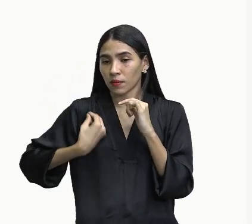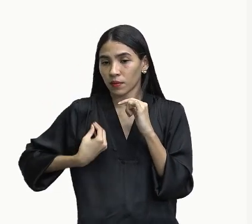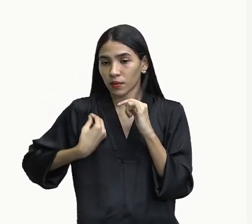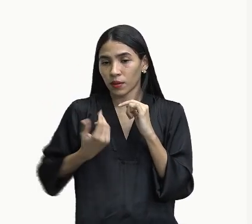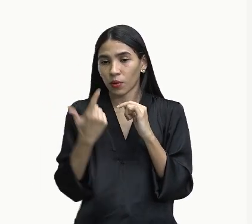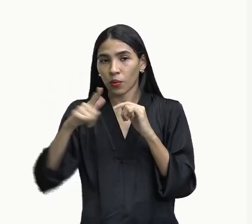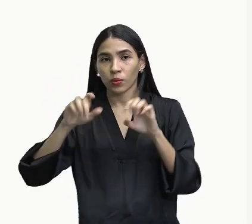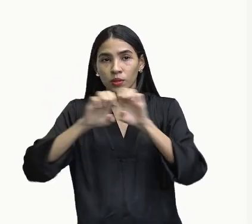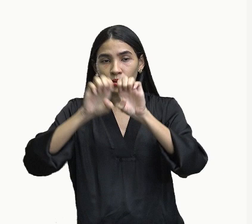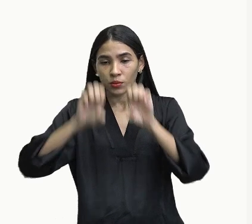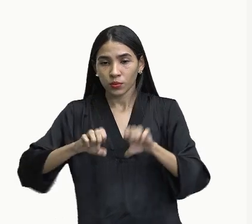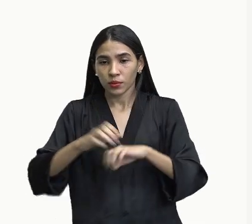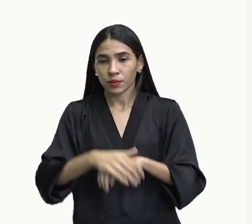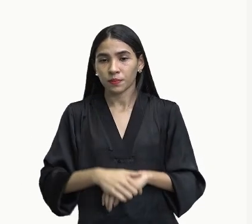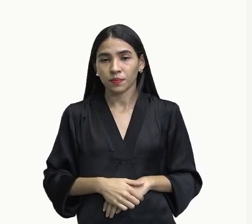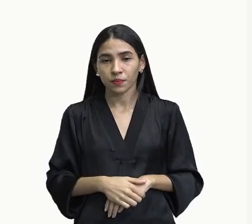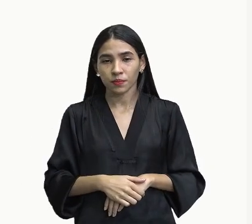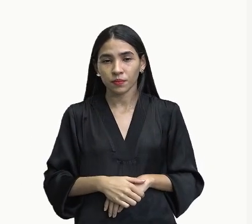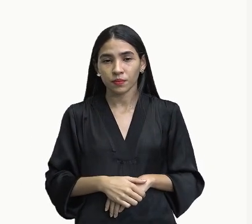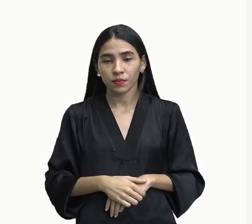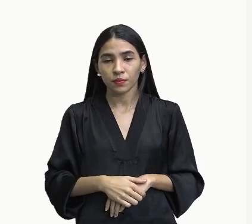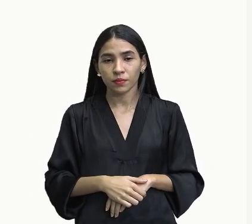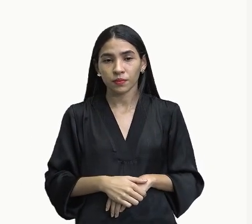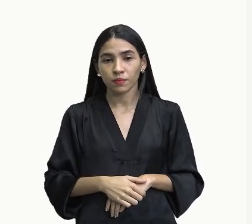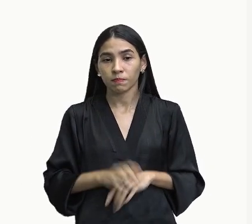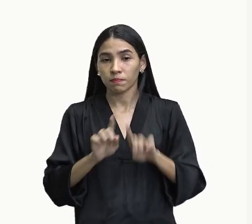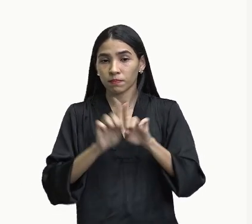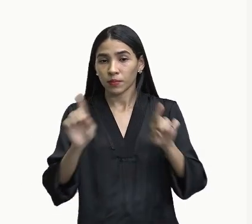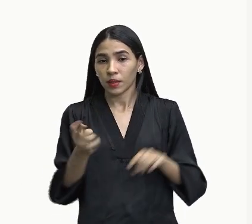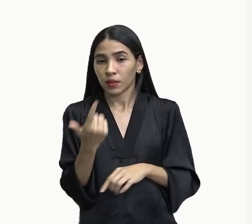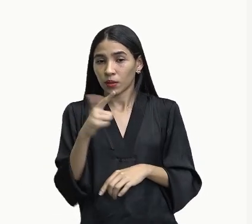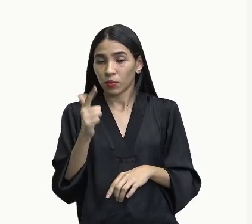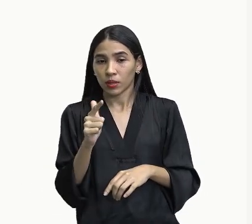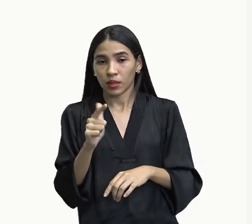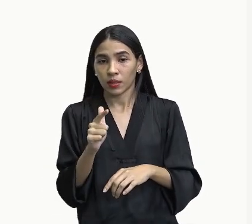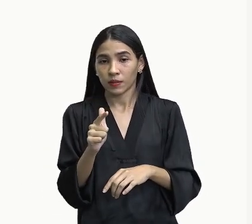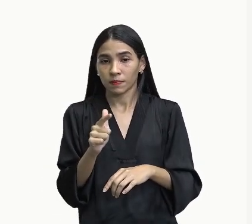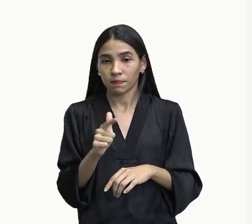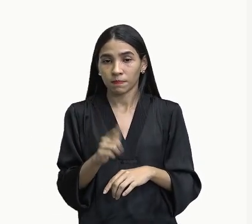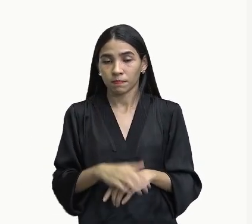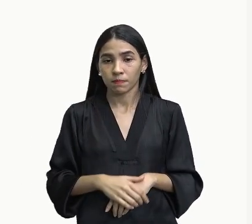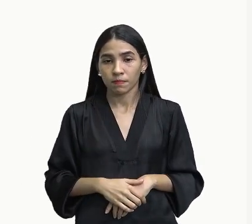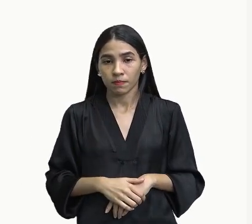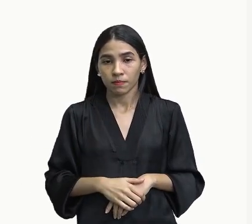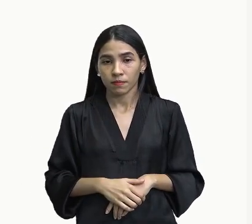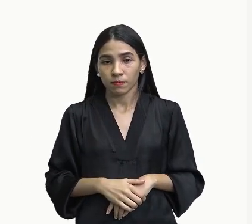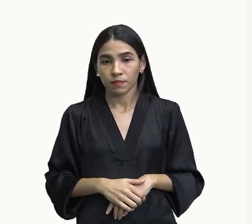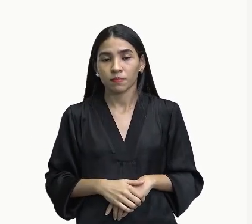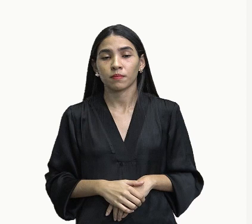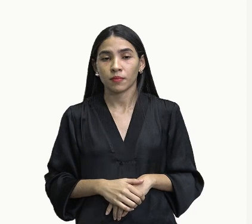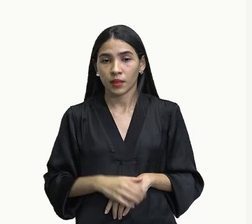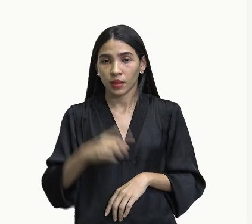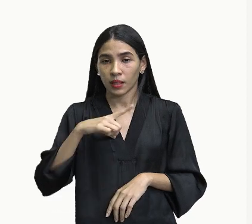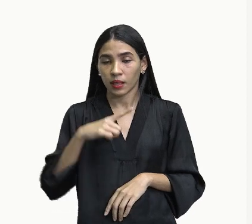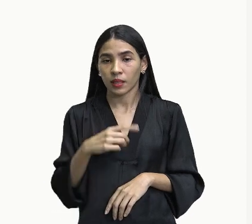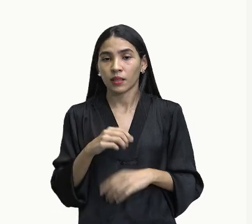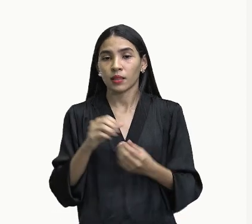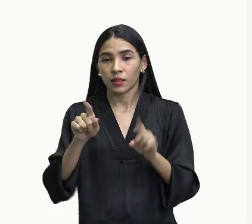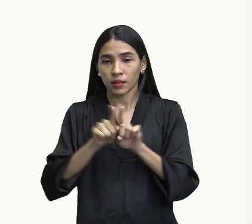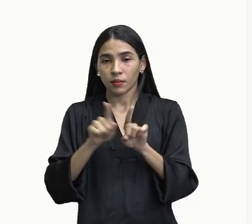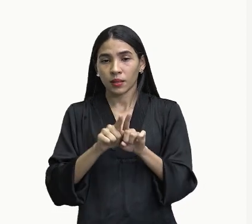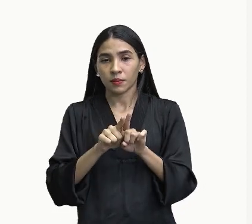novo ciclo de vida. Mas não existe só esse tipo de reprodução. Existe também a reprodução